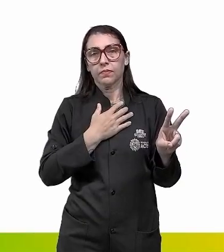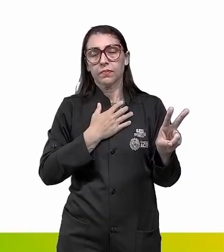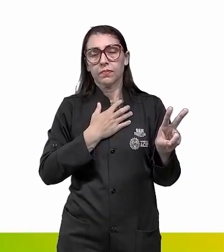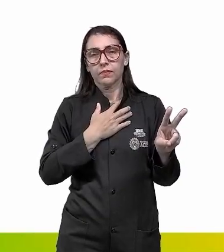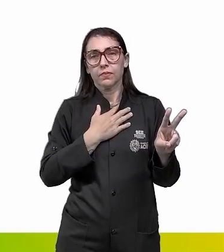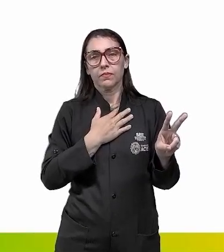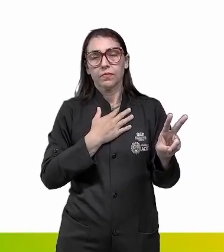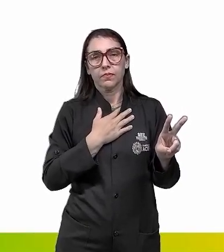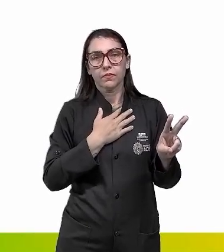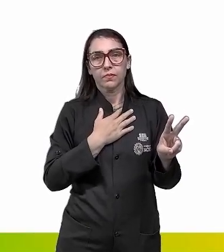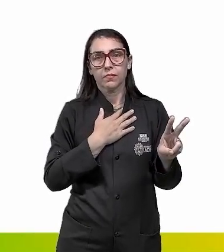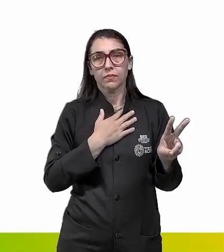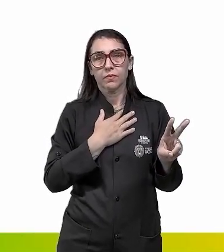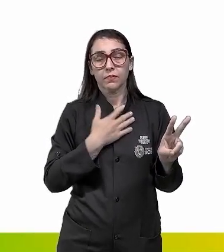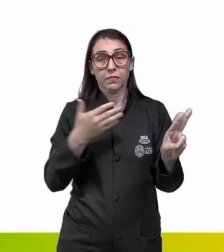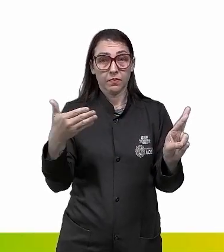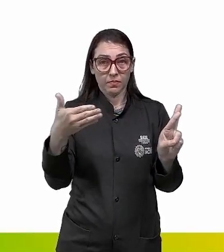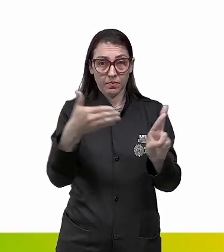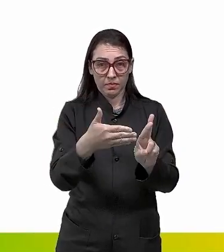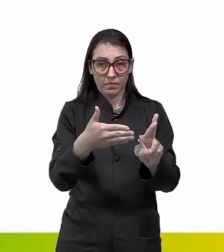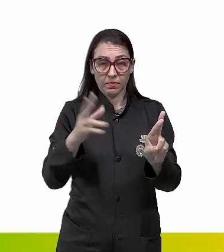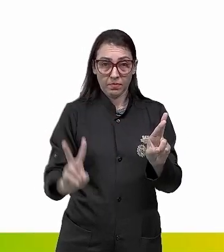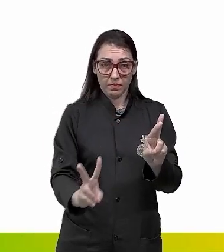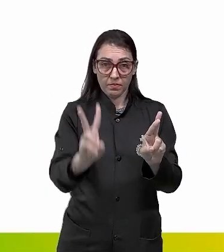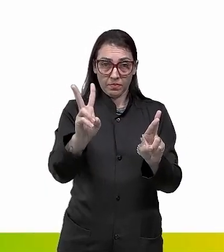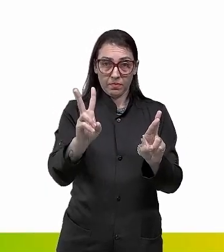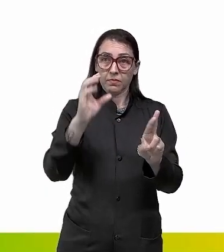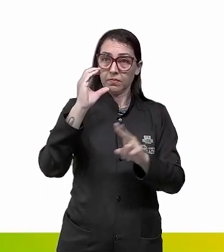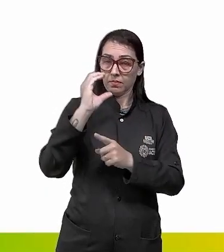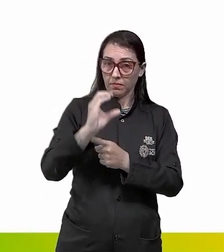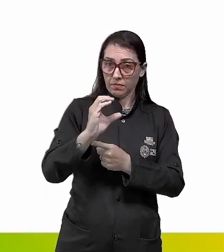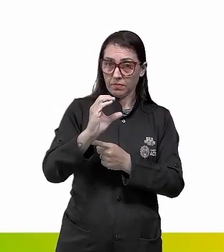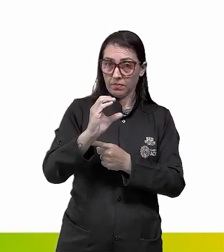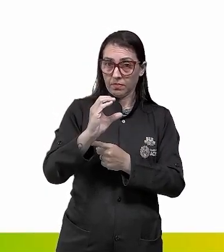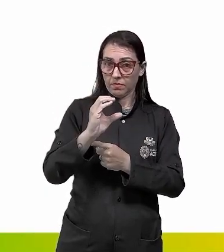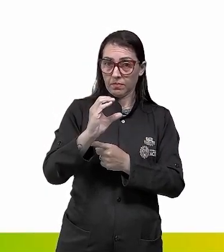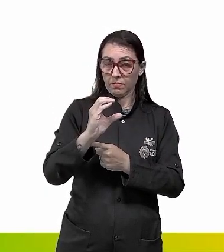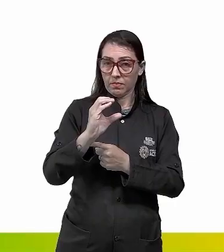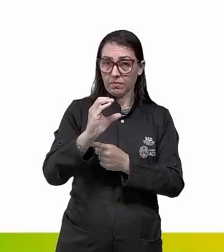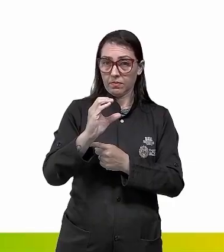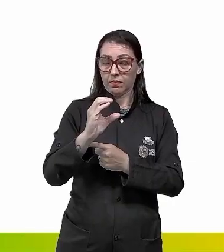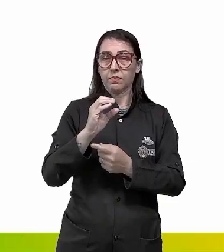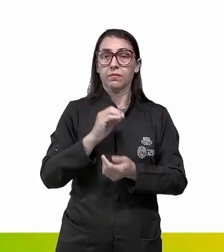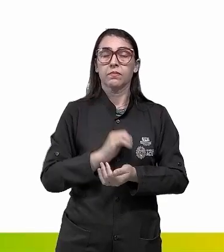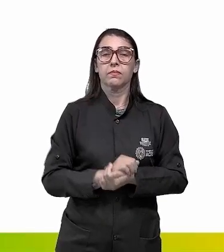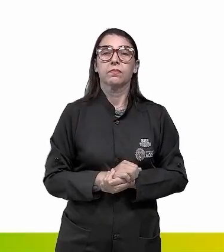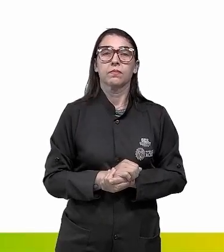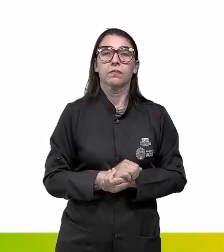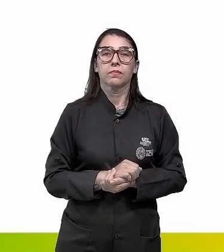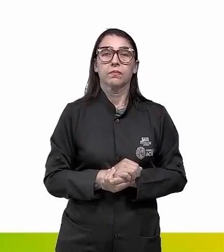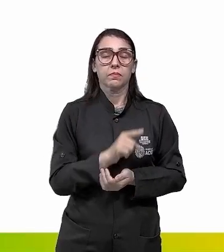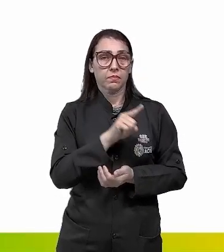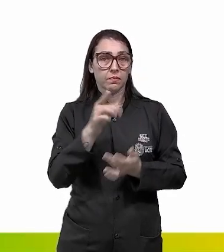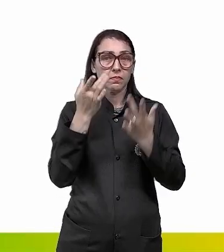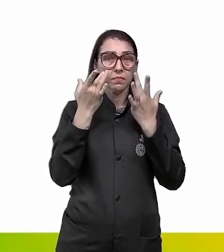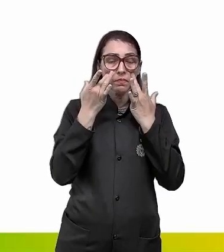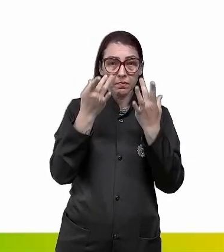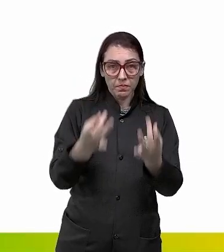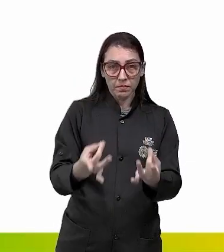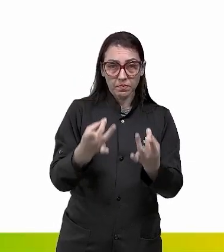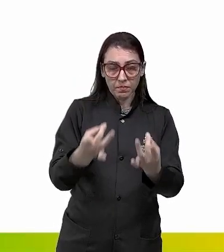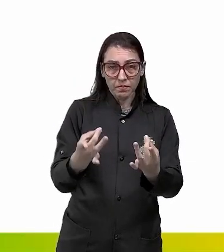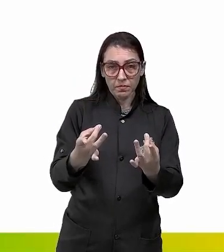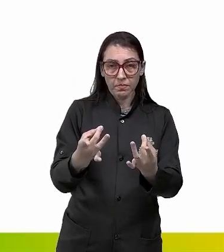aqui é referente ao valor c da função quadrática. Então, vocês fiquem atentos nessas